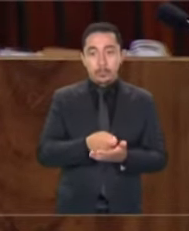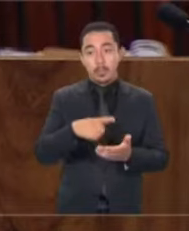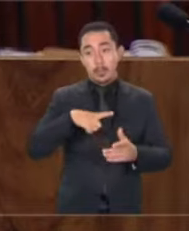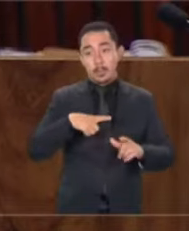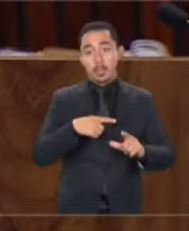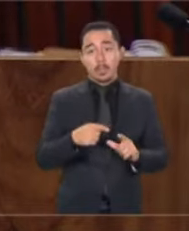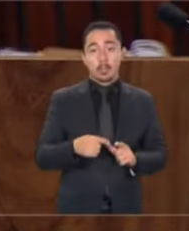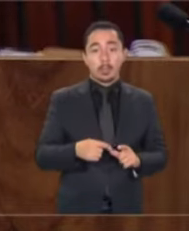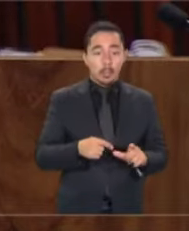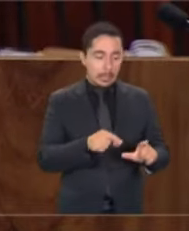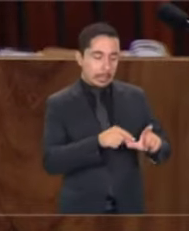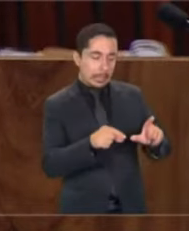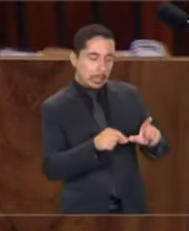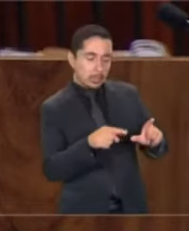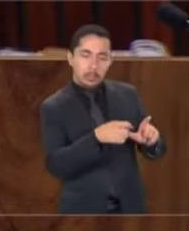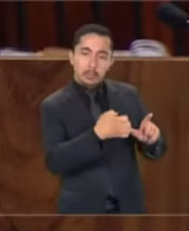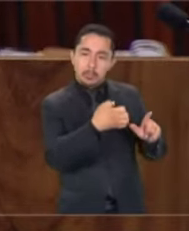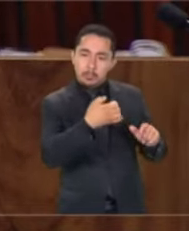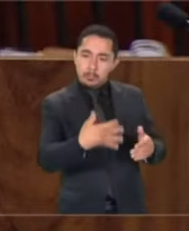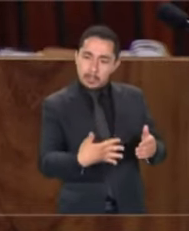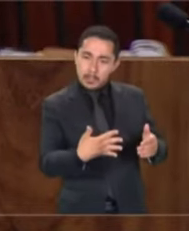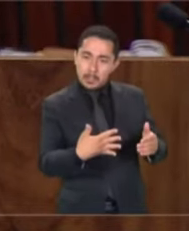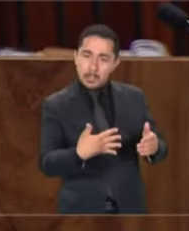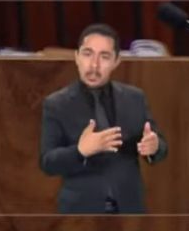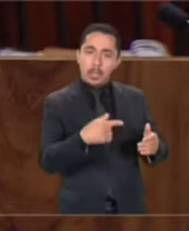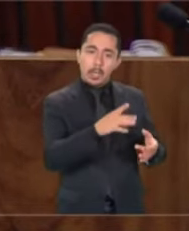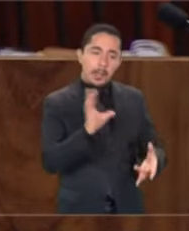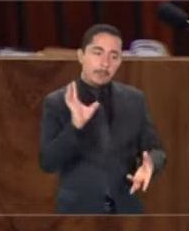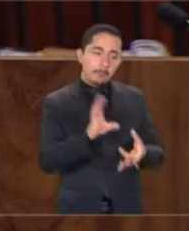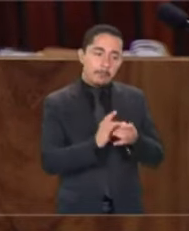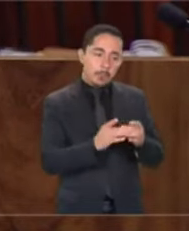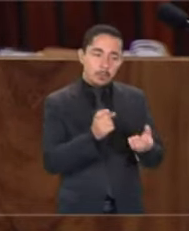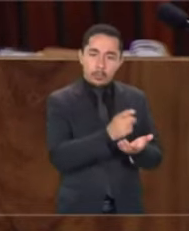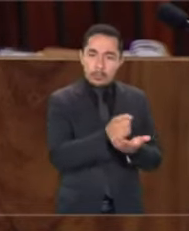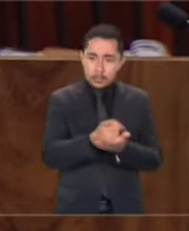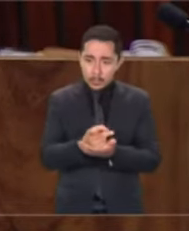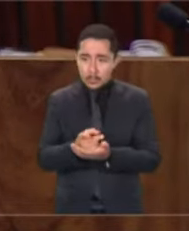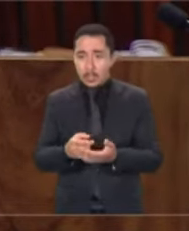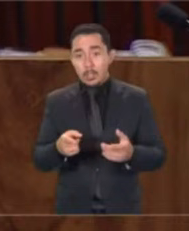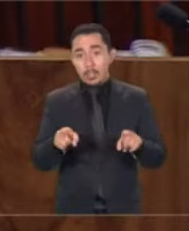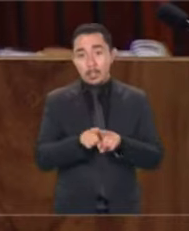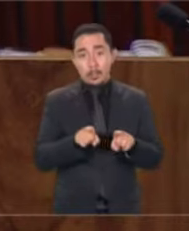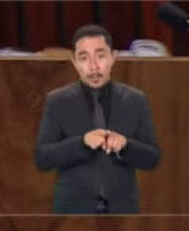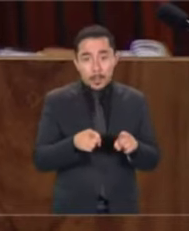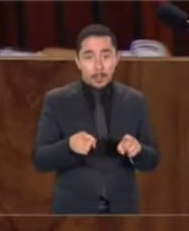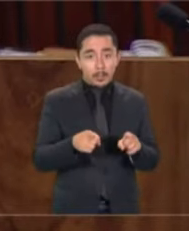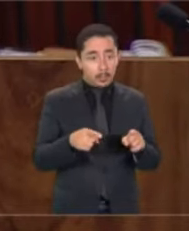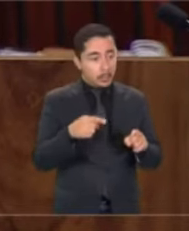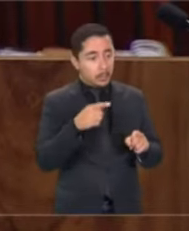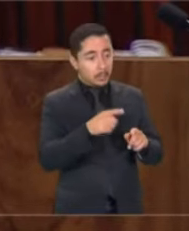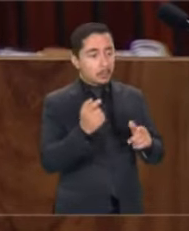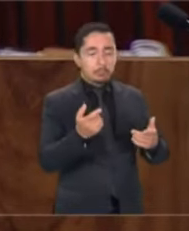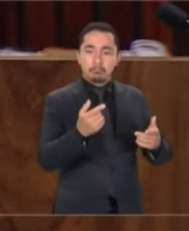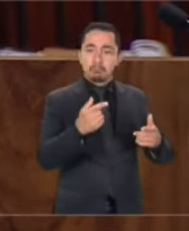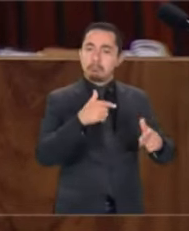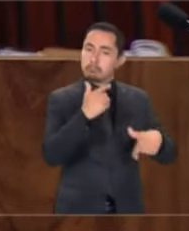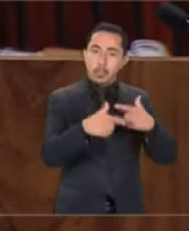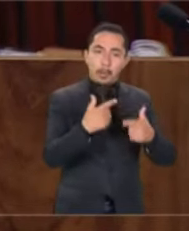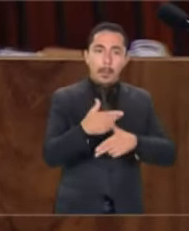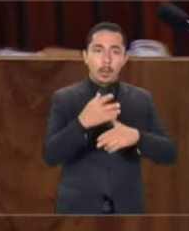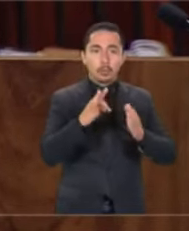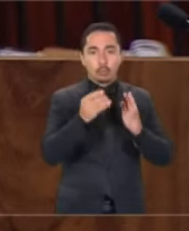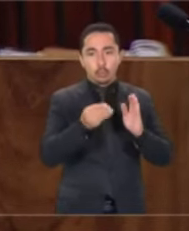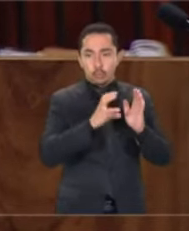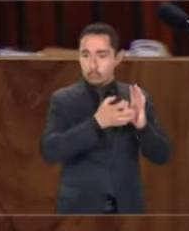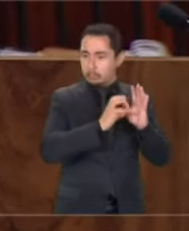legenda demonstre o vínculo das despesas com as atividades partidárias, de acordo com o artigo 44 da lei